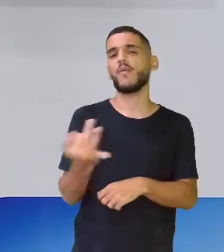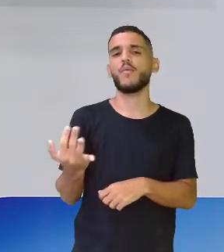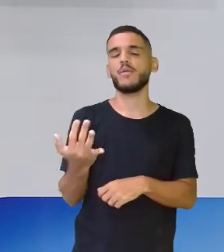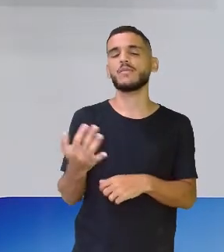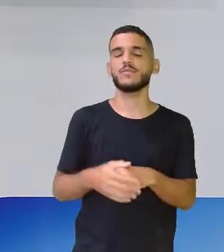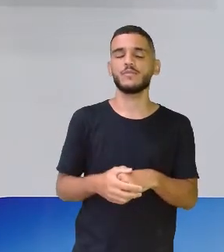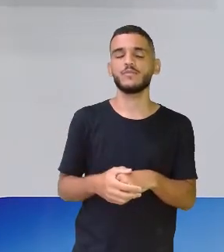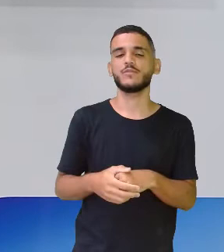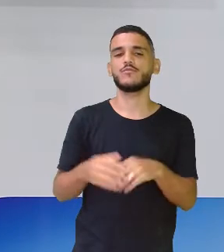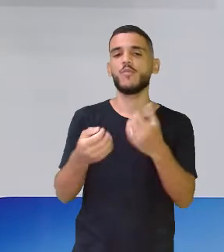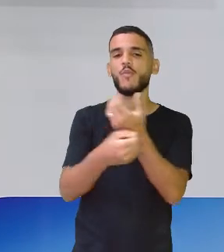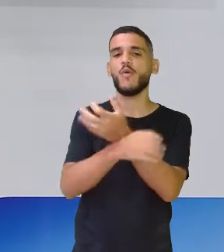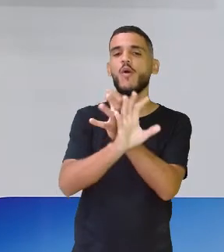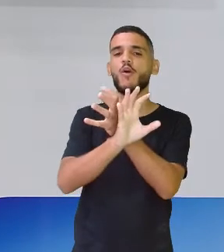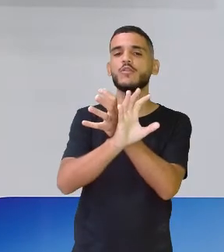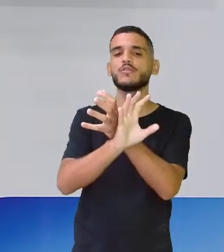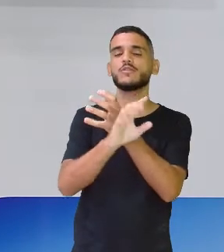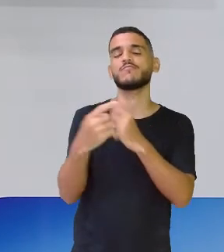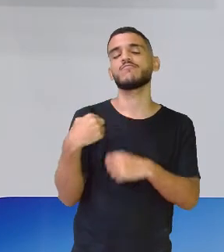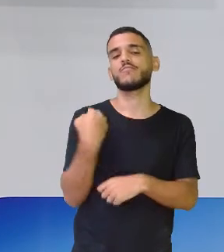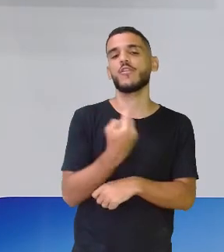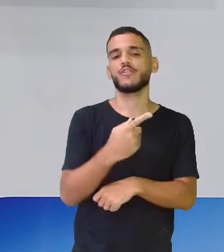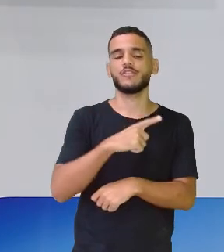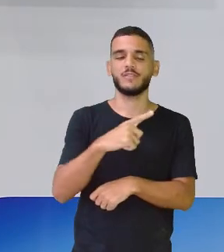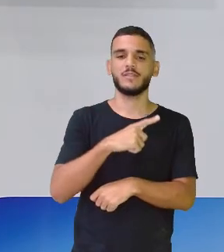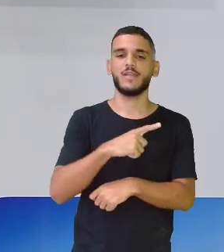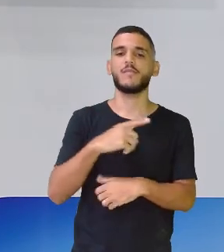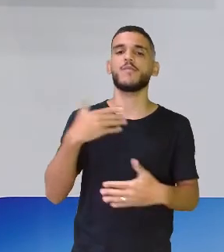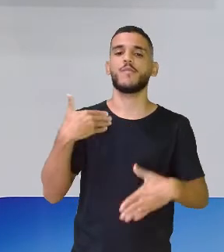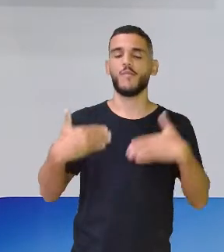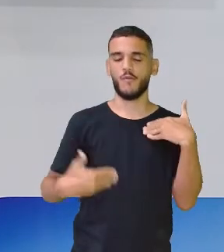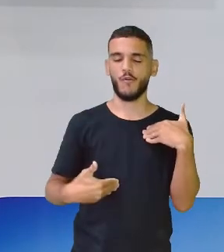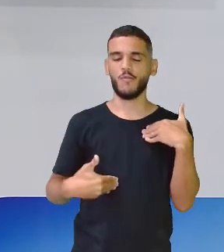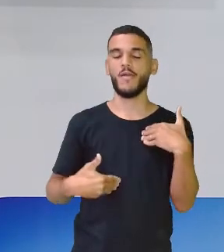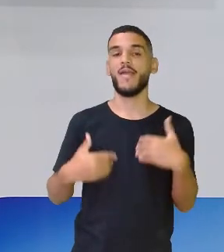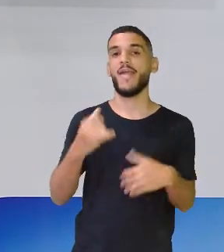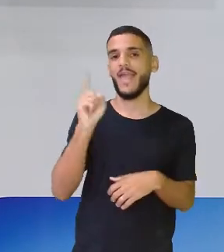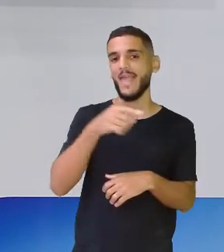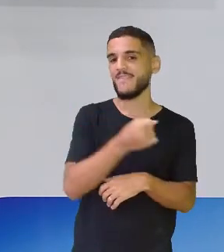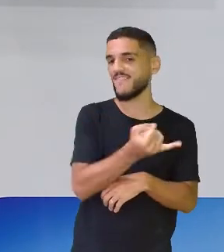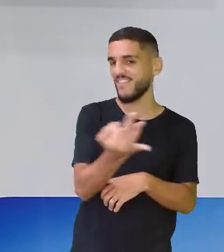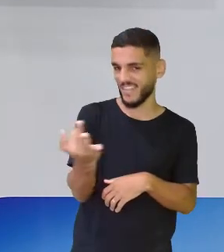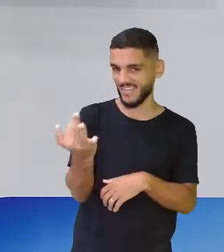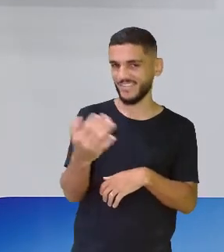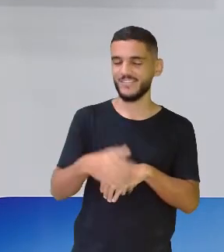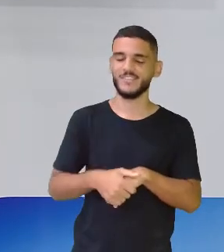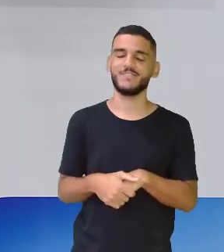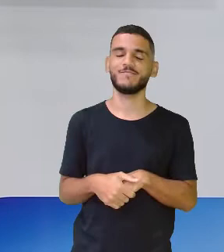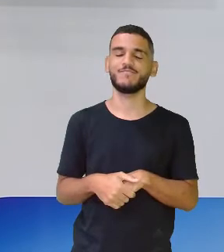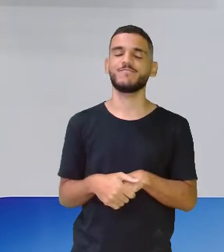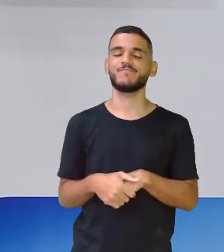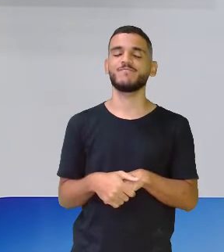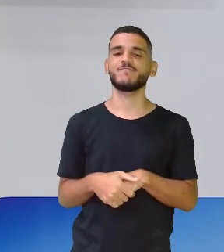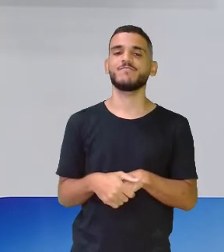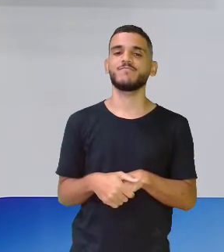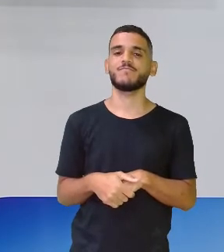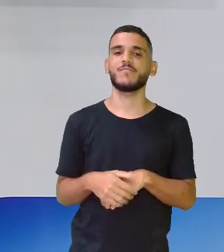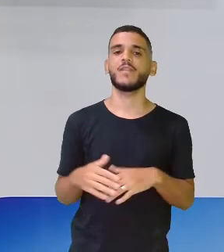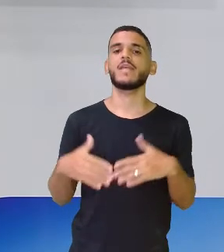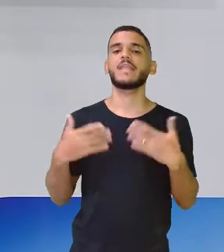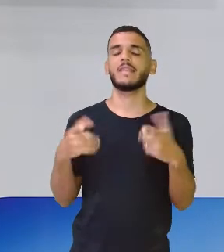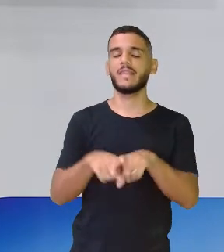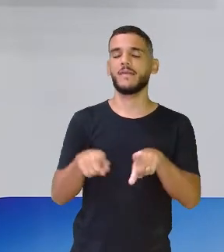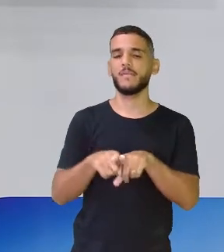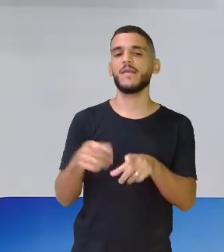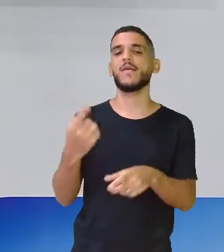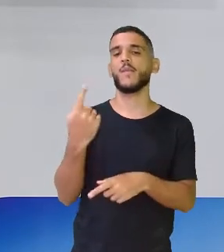nós, seres humanos, temos em nosso corpo? São muitos, viu? Muitos e muitos, já adianto. E um órgão que seja